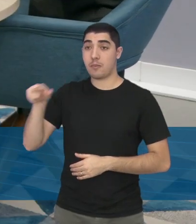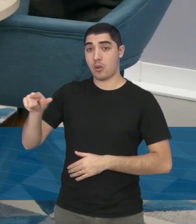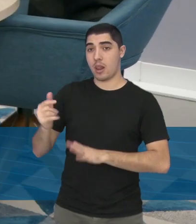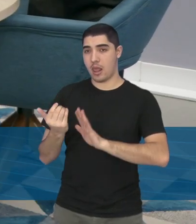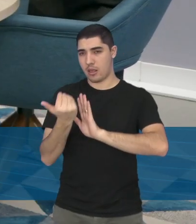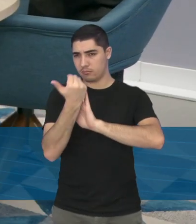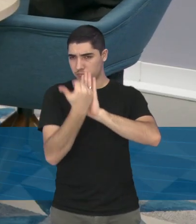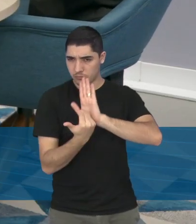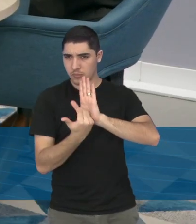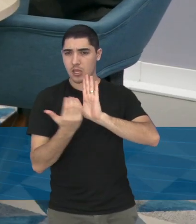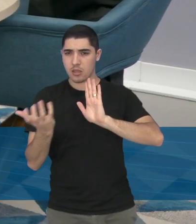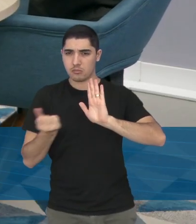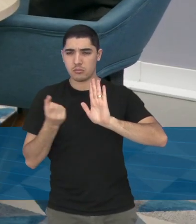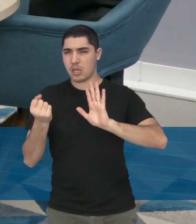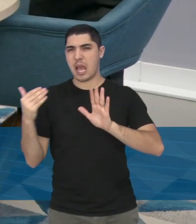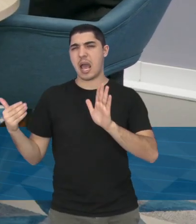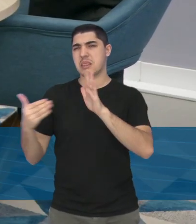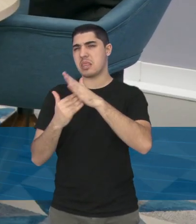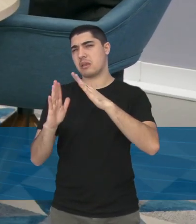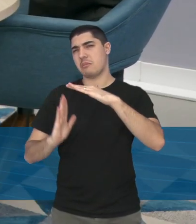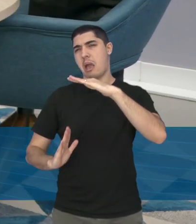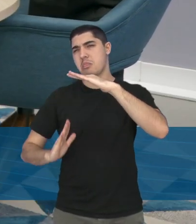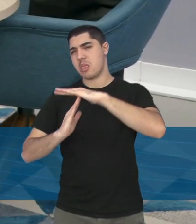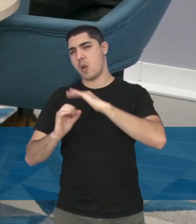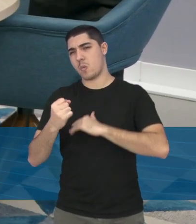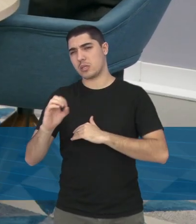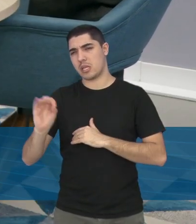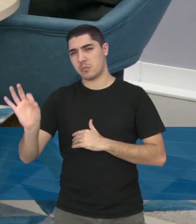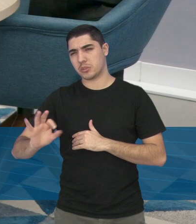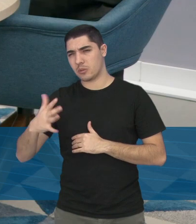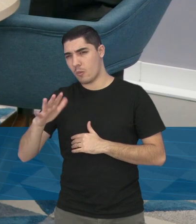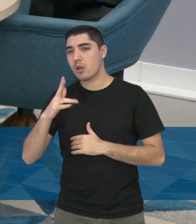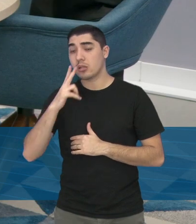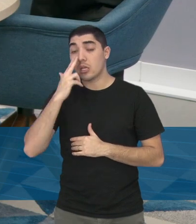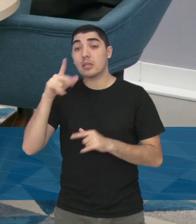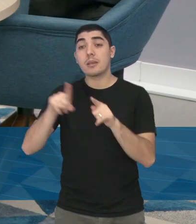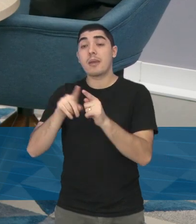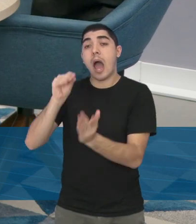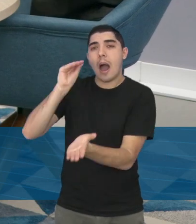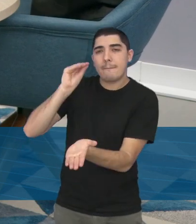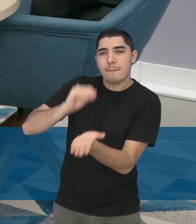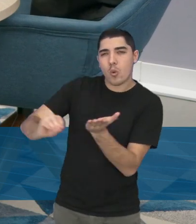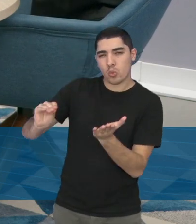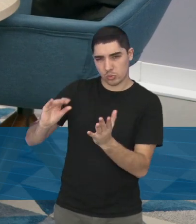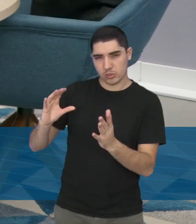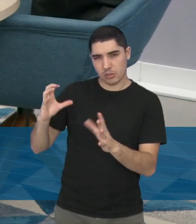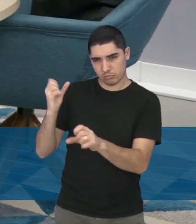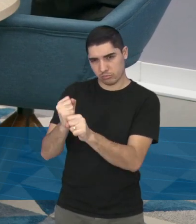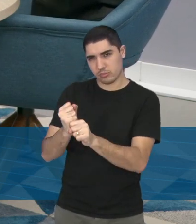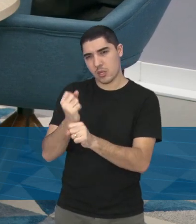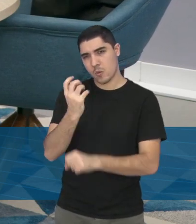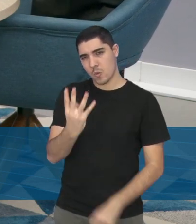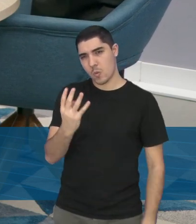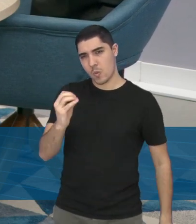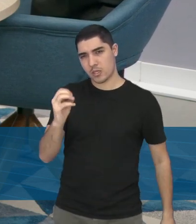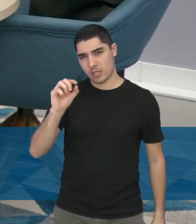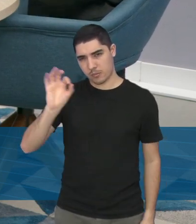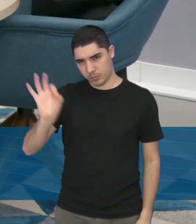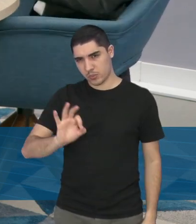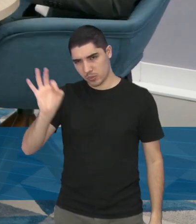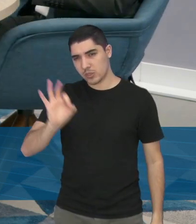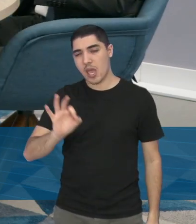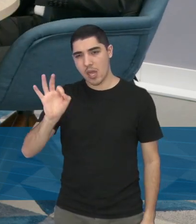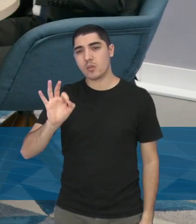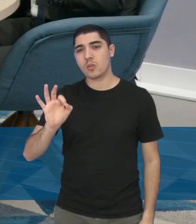FGTS, se não me engano, limitado até 80%. 80%. Né? 80%. E a multa rescisória, que é 40%, que é o que